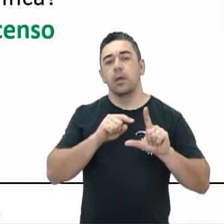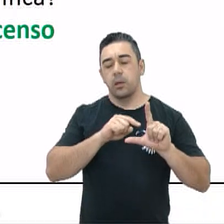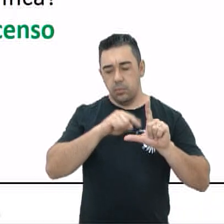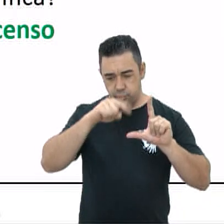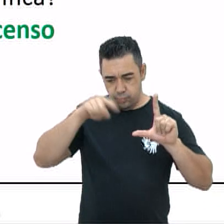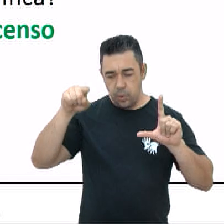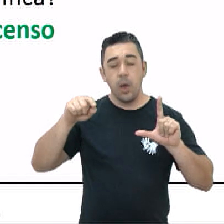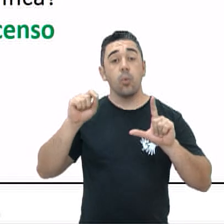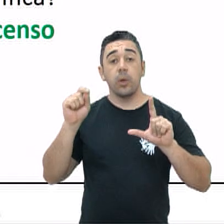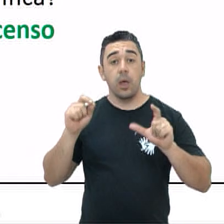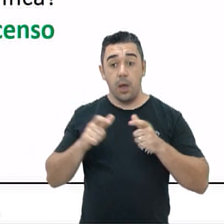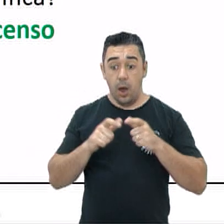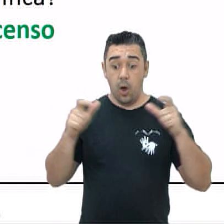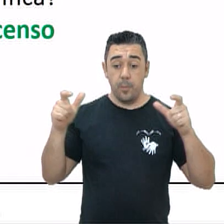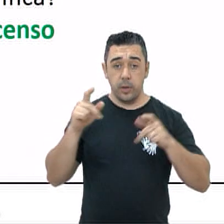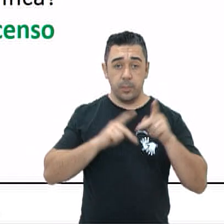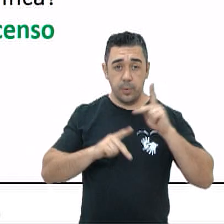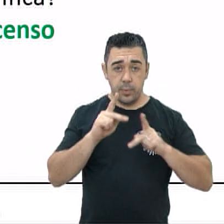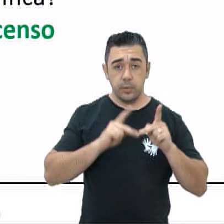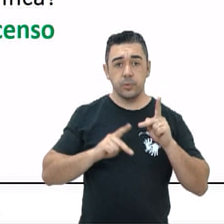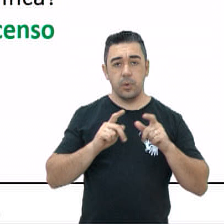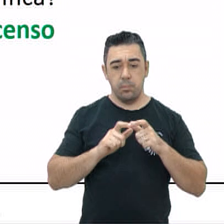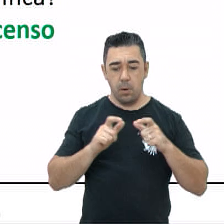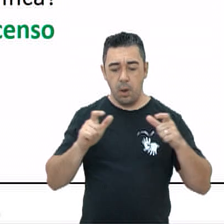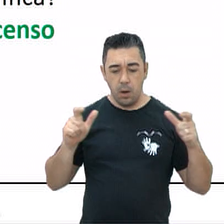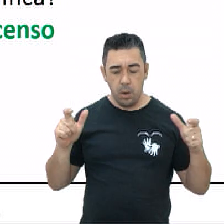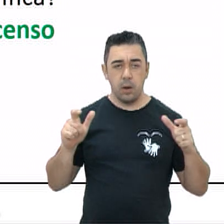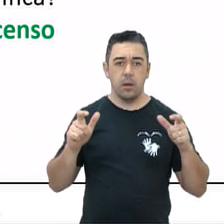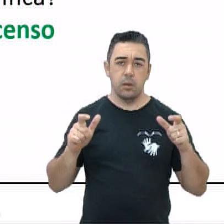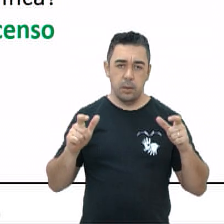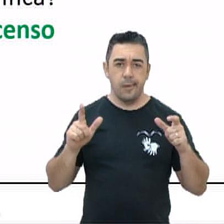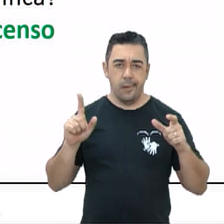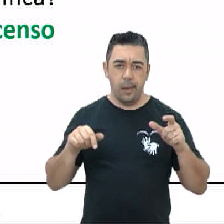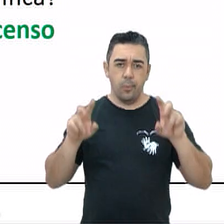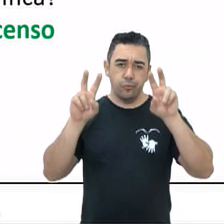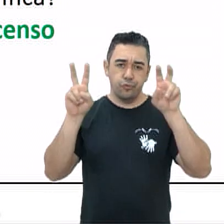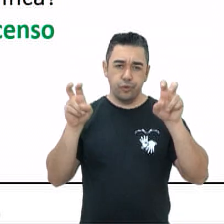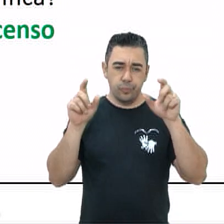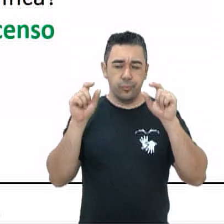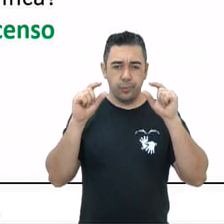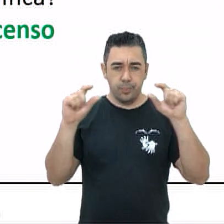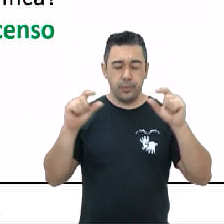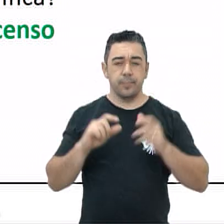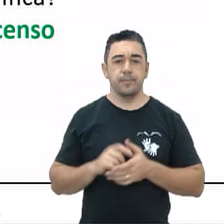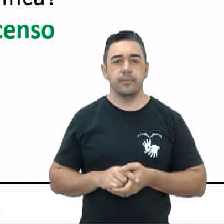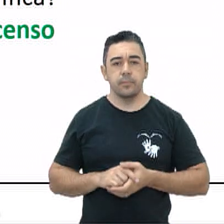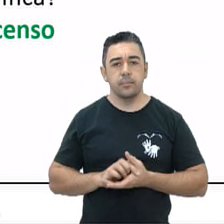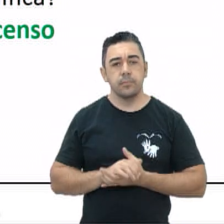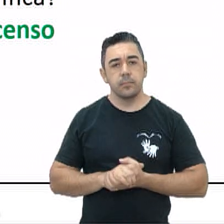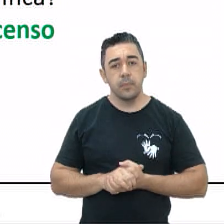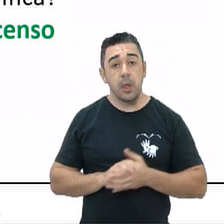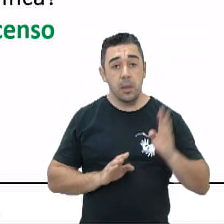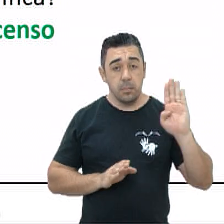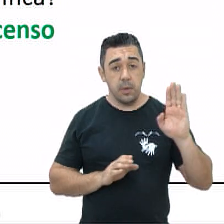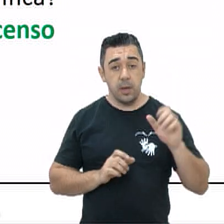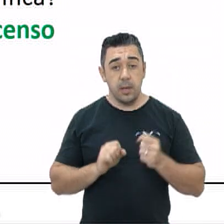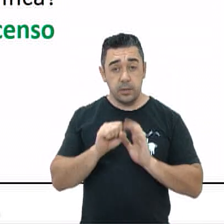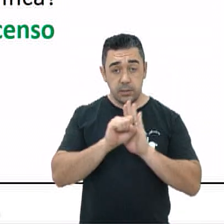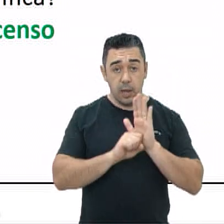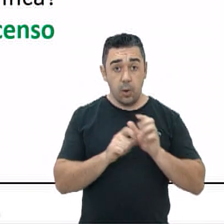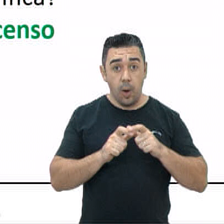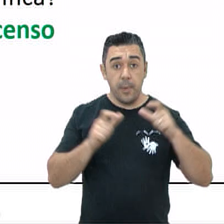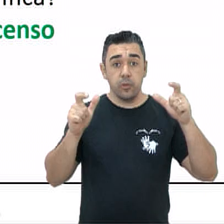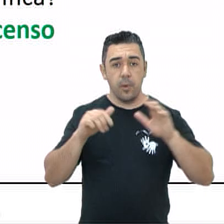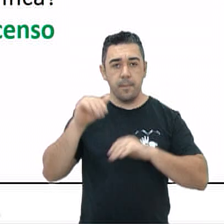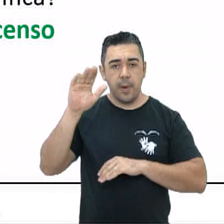da população entre os anos de 800 a 1300, que na verdade é o título do gráfico, né? Em que século a população aumentou mais?